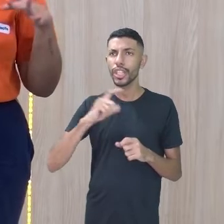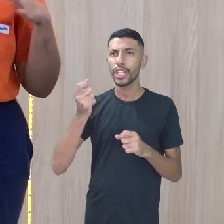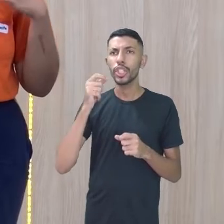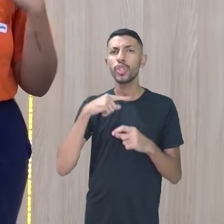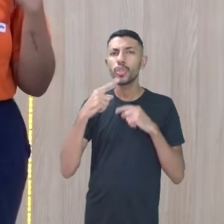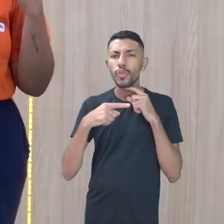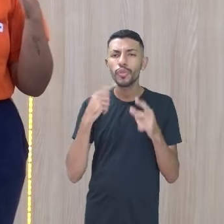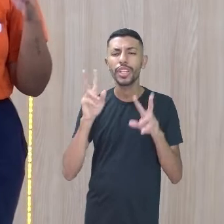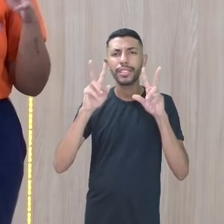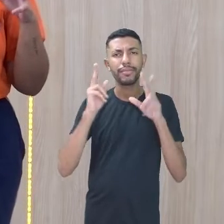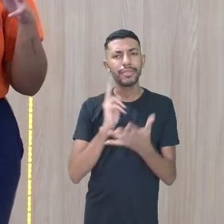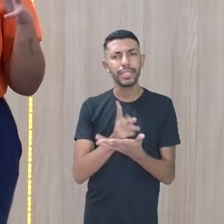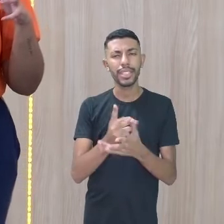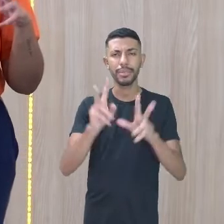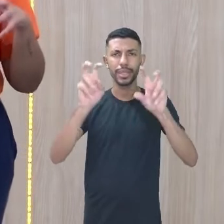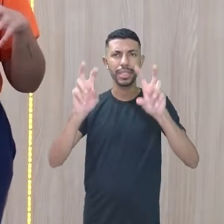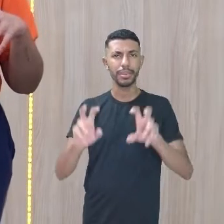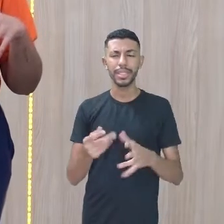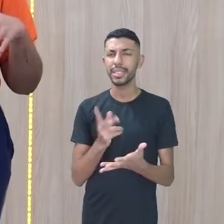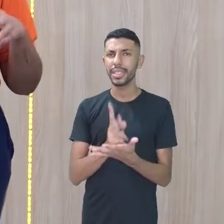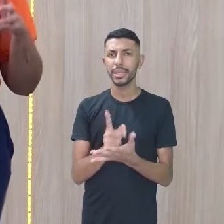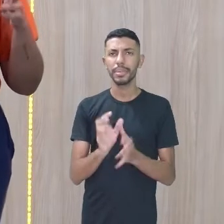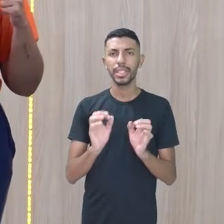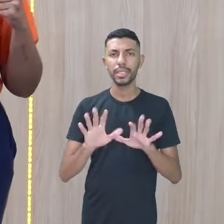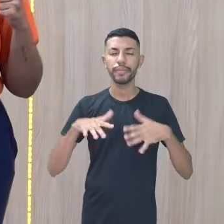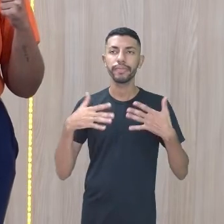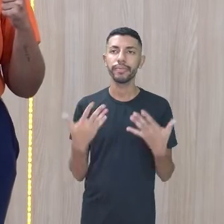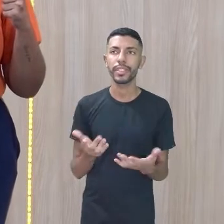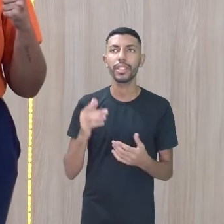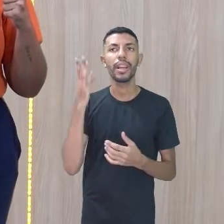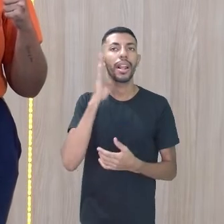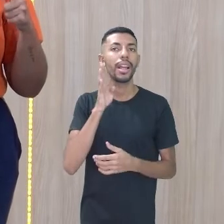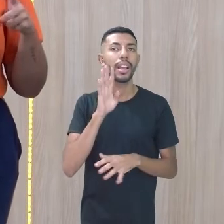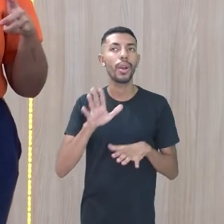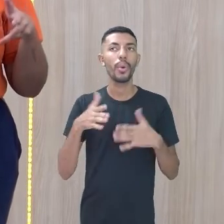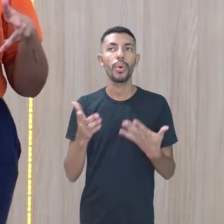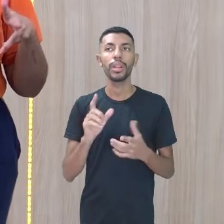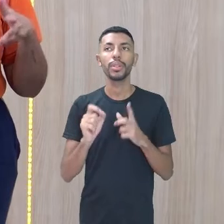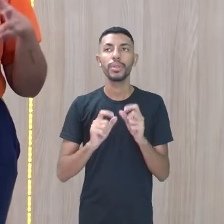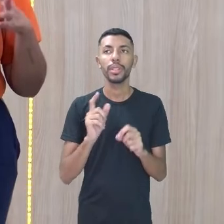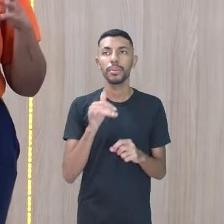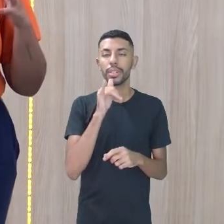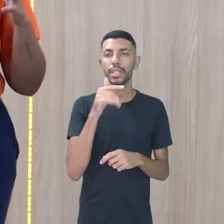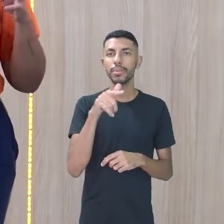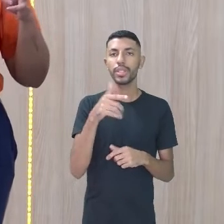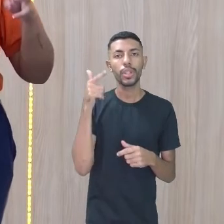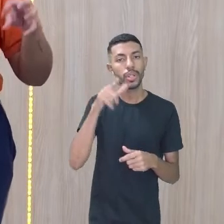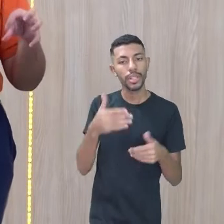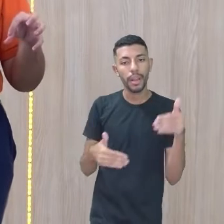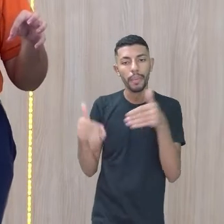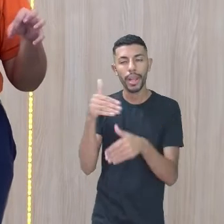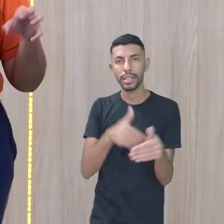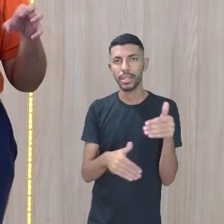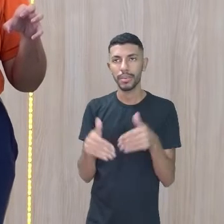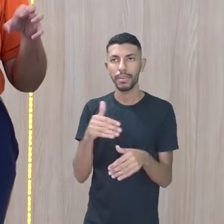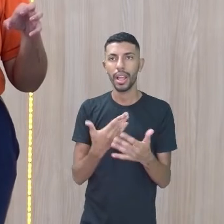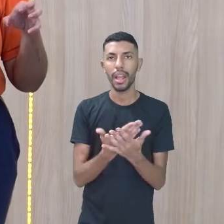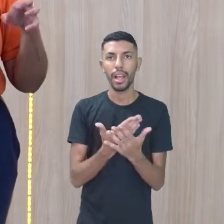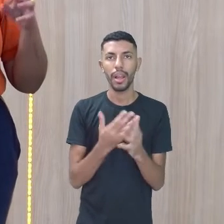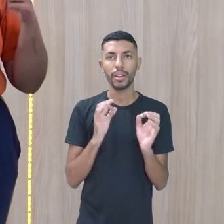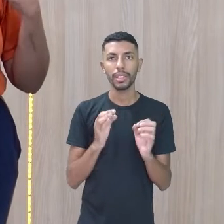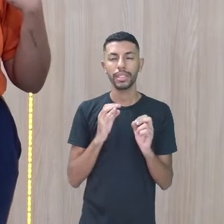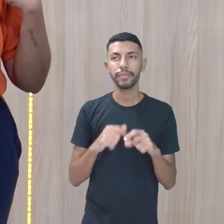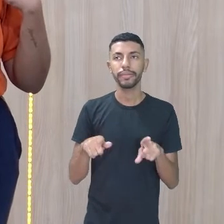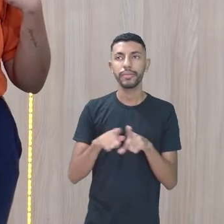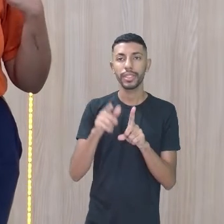tempo todo sobre os assuntos, então é muito legal quando você consegue participar da